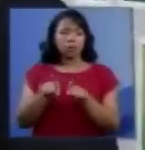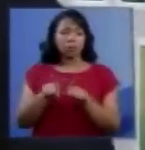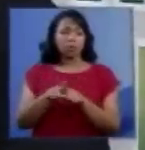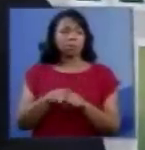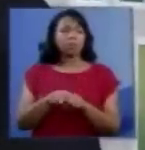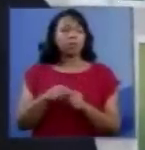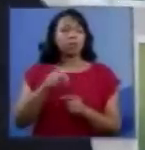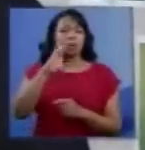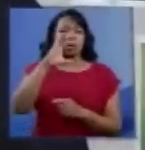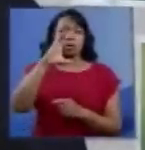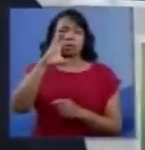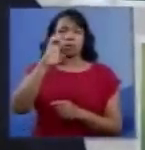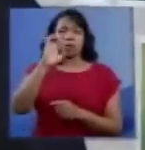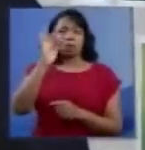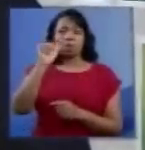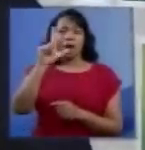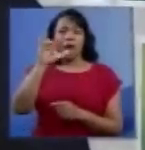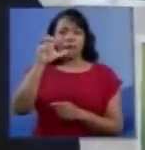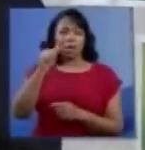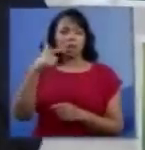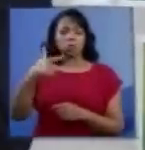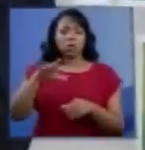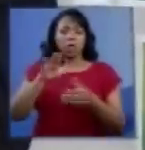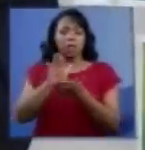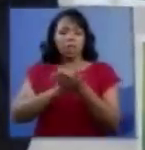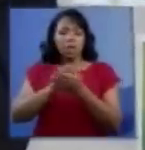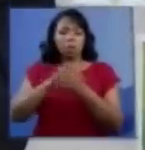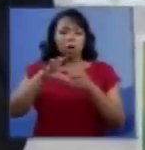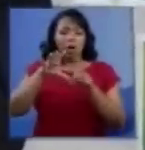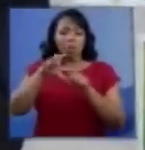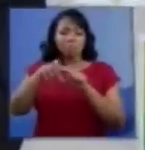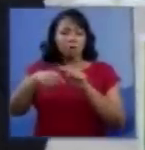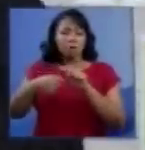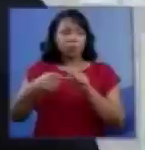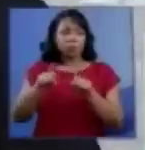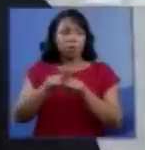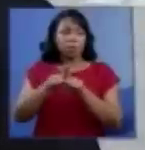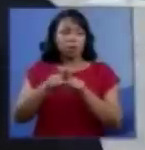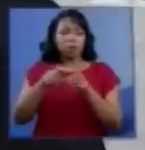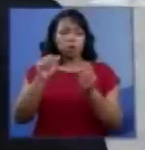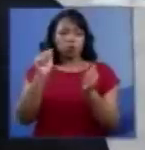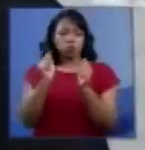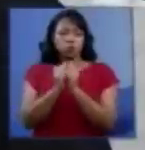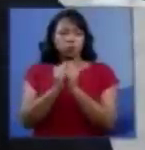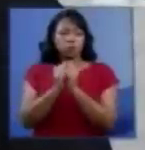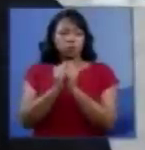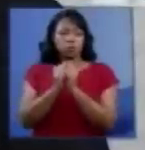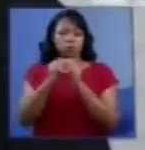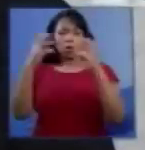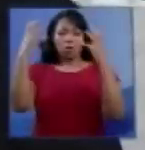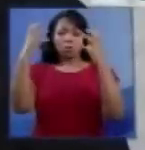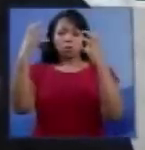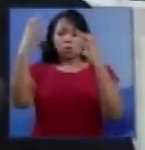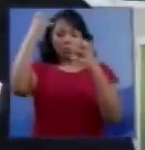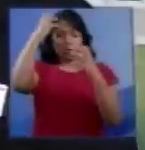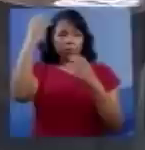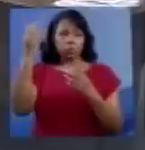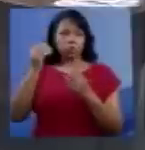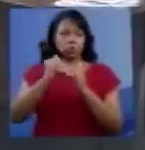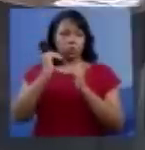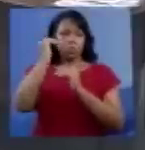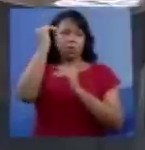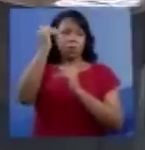paciente que não tem a formação dos dos hemisférios superiores nós